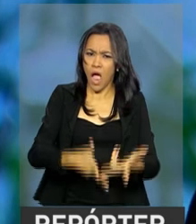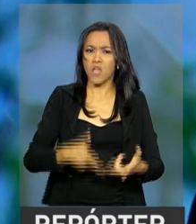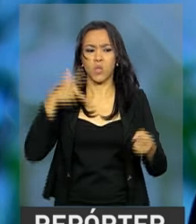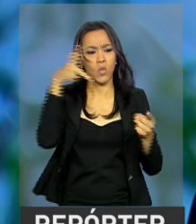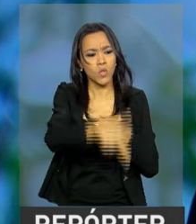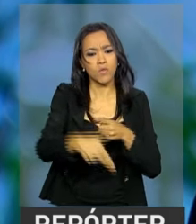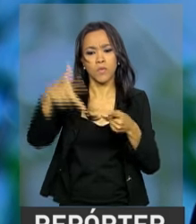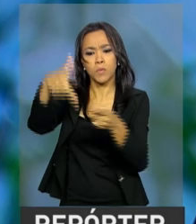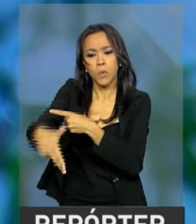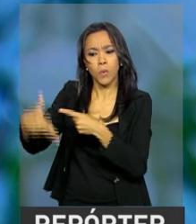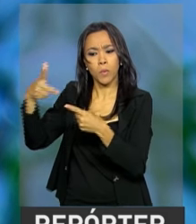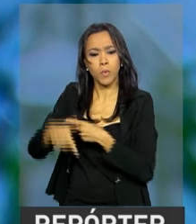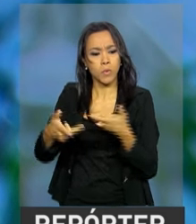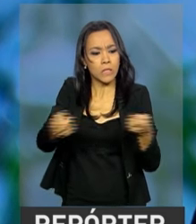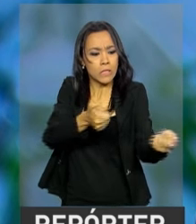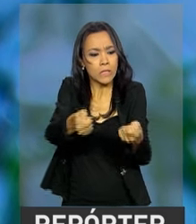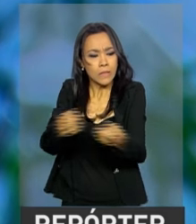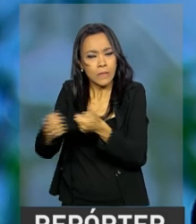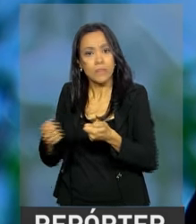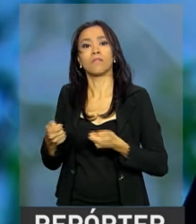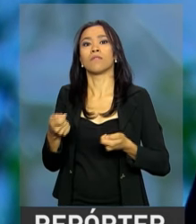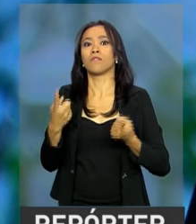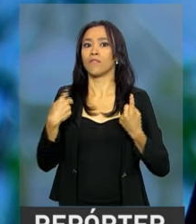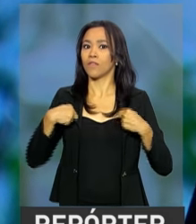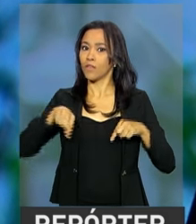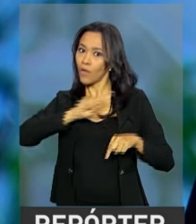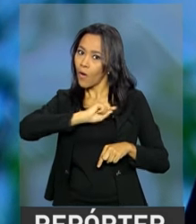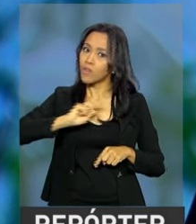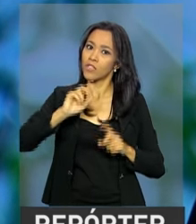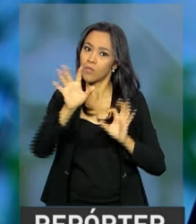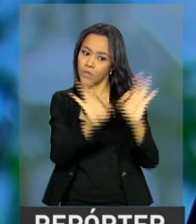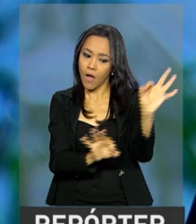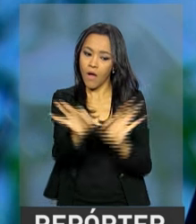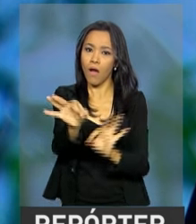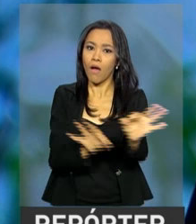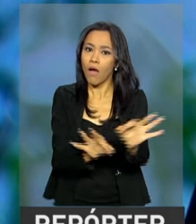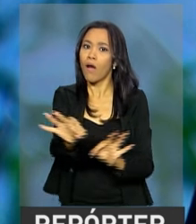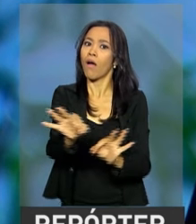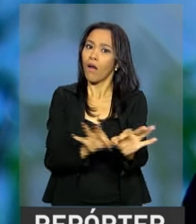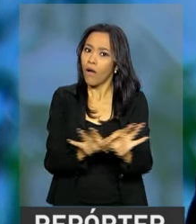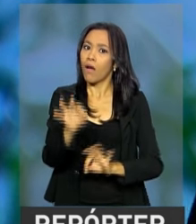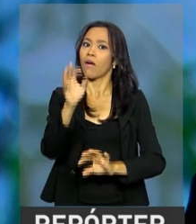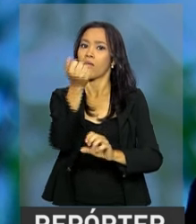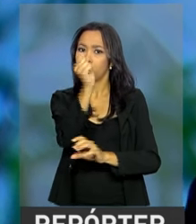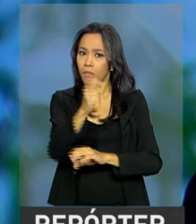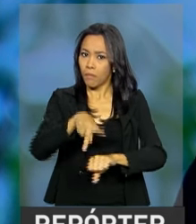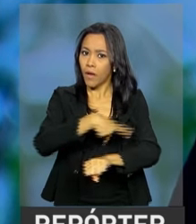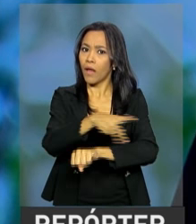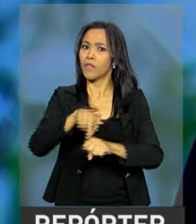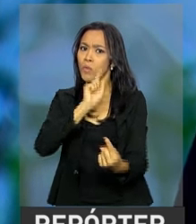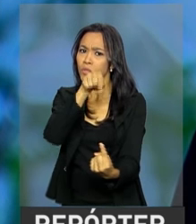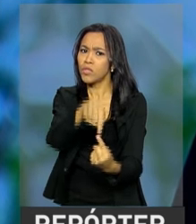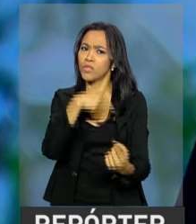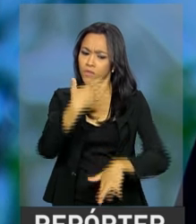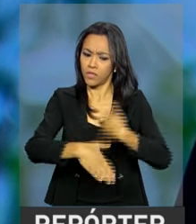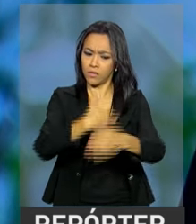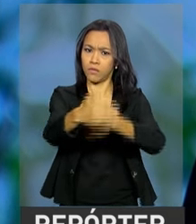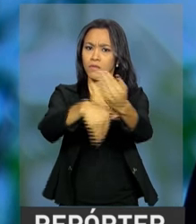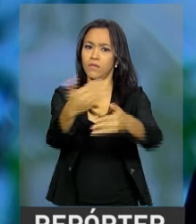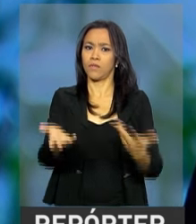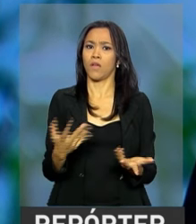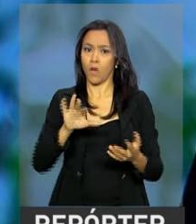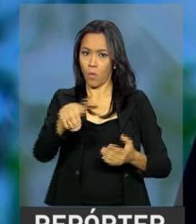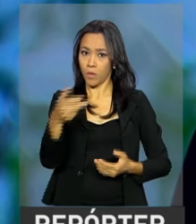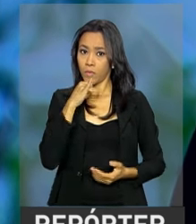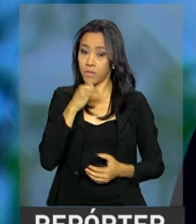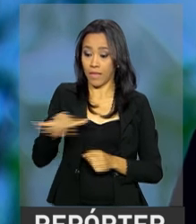própria carne, nós estamos reformando o país. E este reformar é reformar para crescer. Como nós vamos reformar a